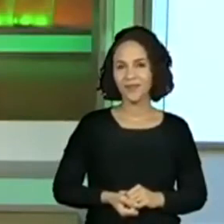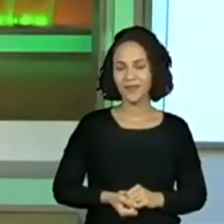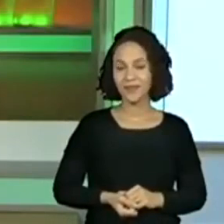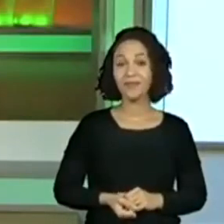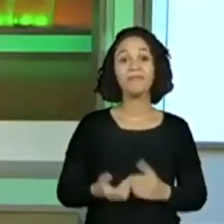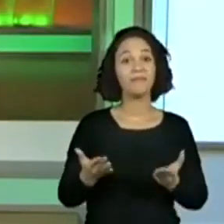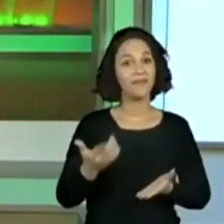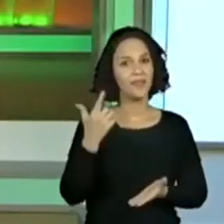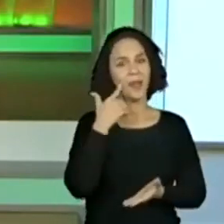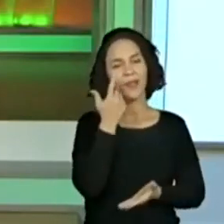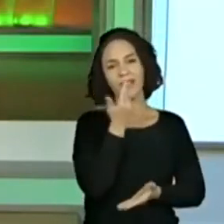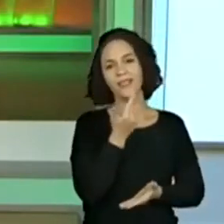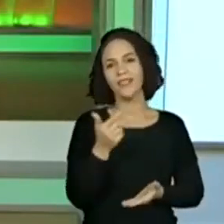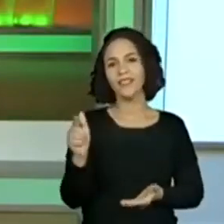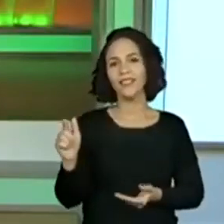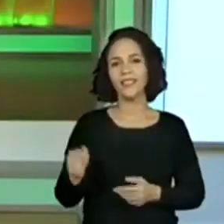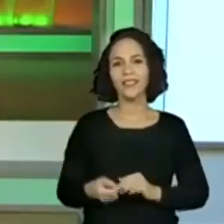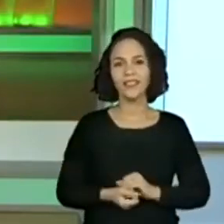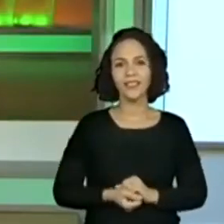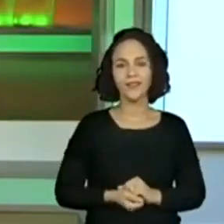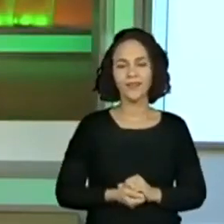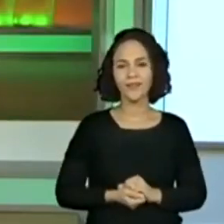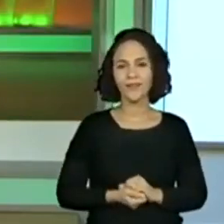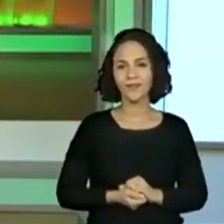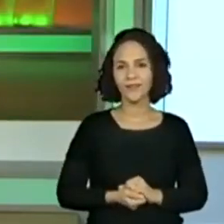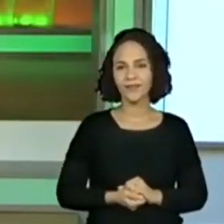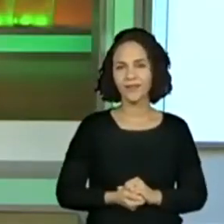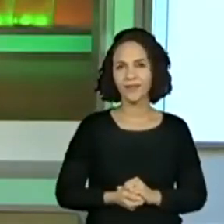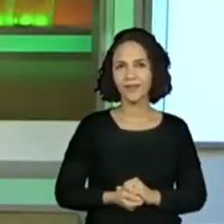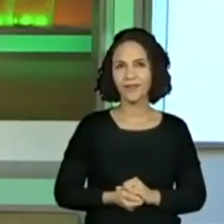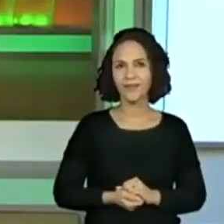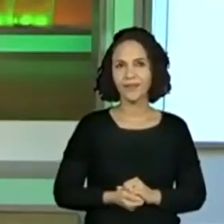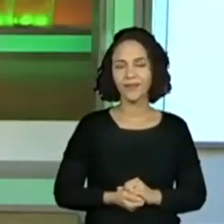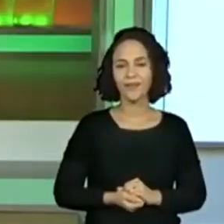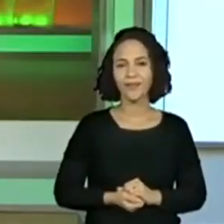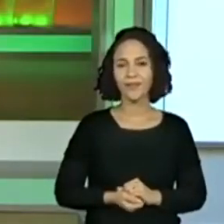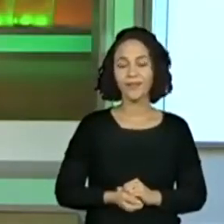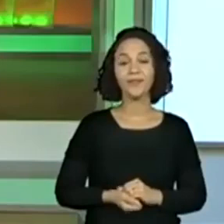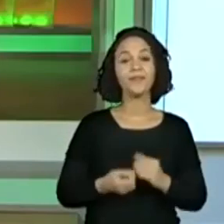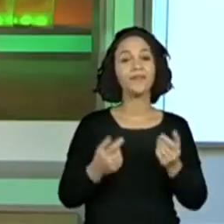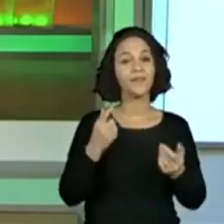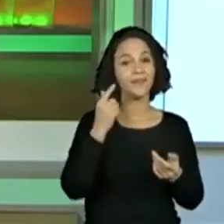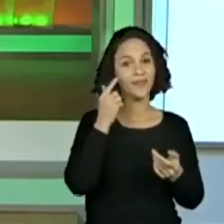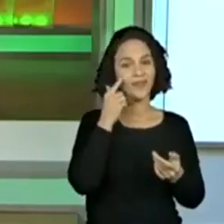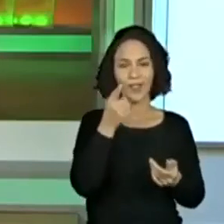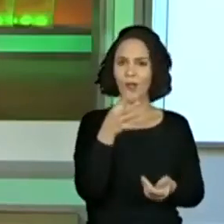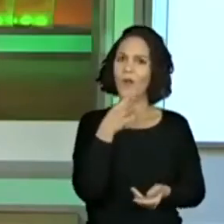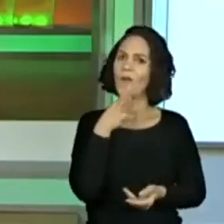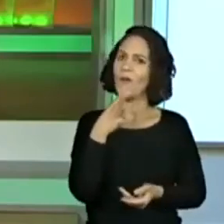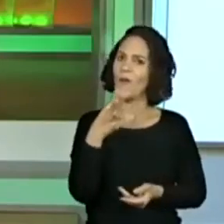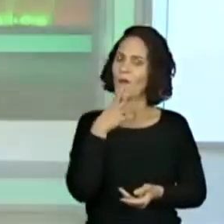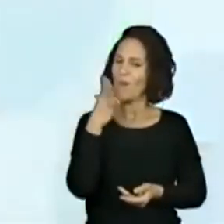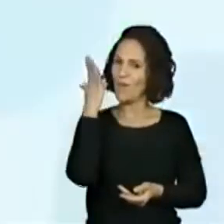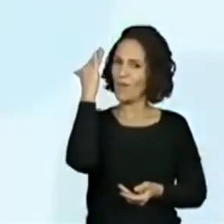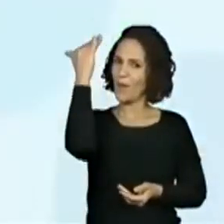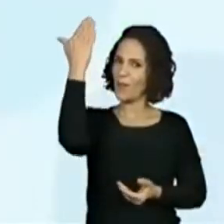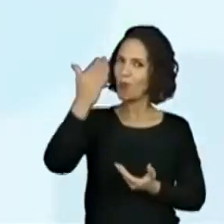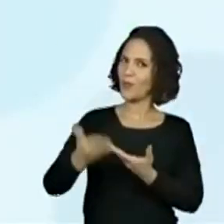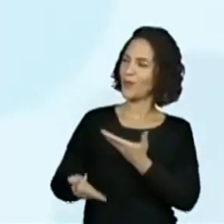Vamos então para mais um inseto. Eu tenho aqui na tela um inseto conhecidíssimo